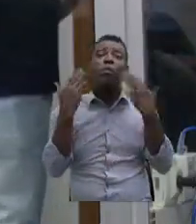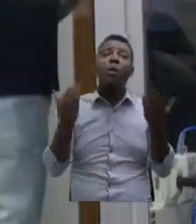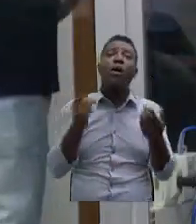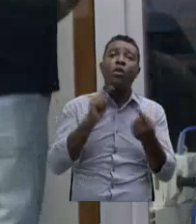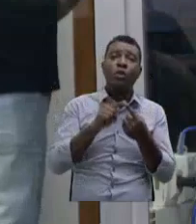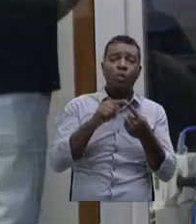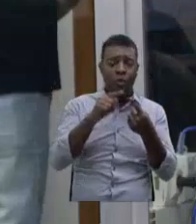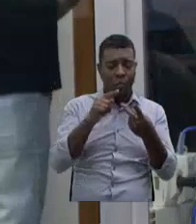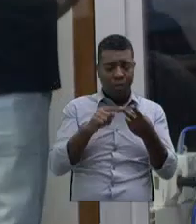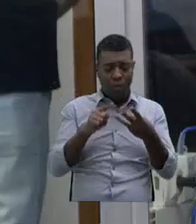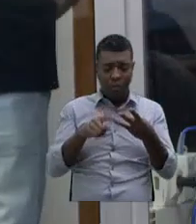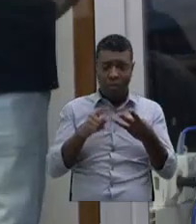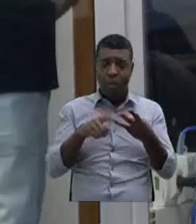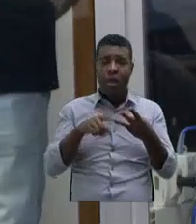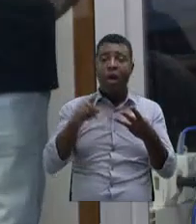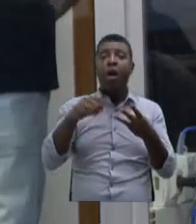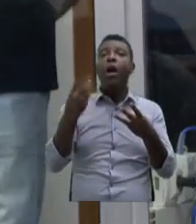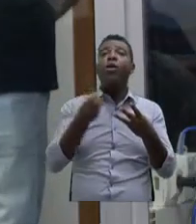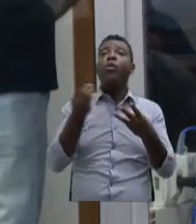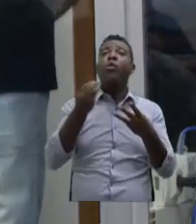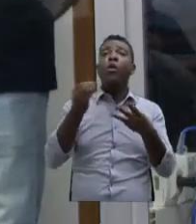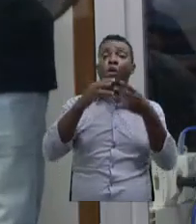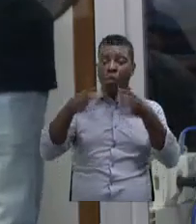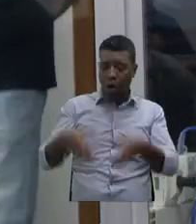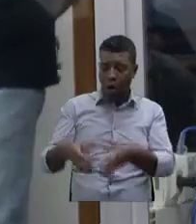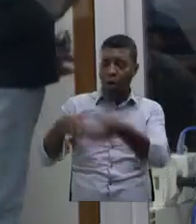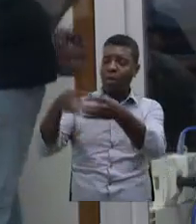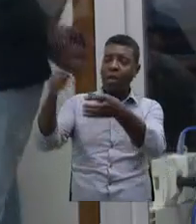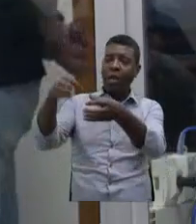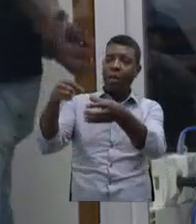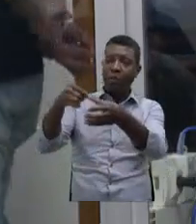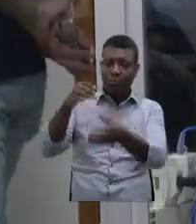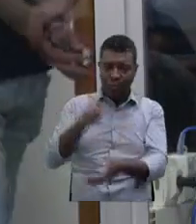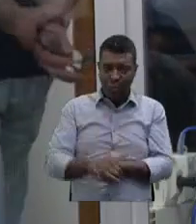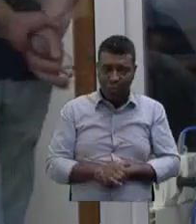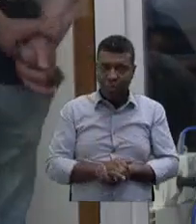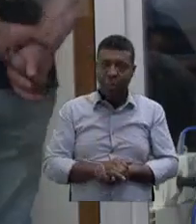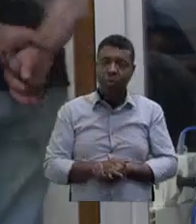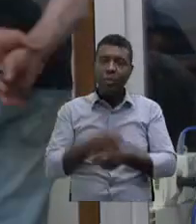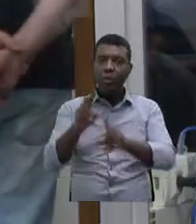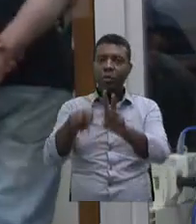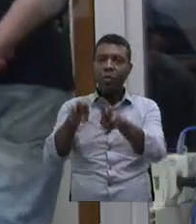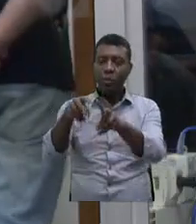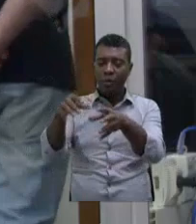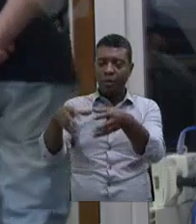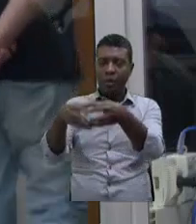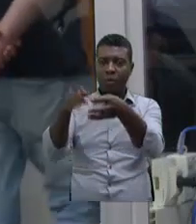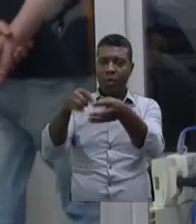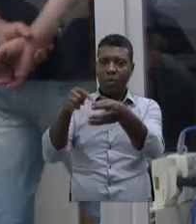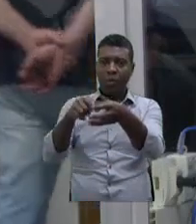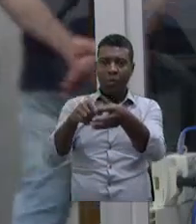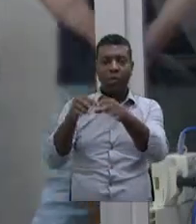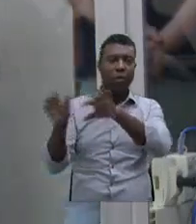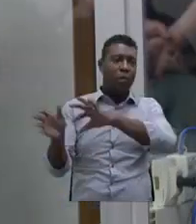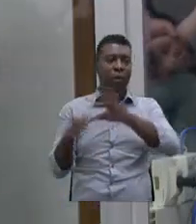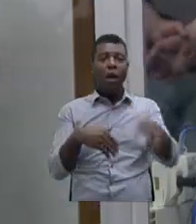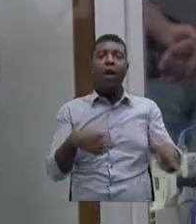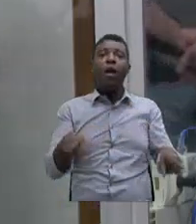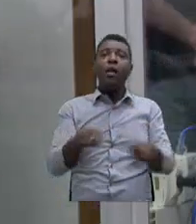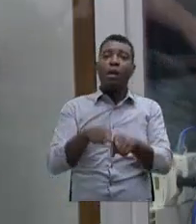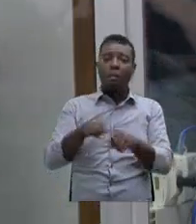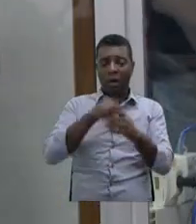terceira pergunta é sobre como vai ser composta a comissão. Eu também gostaria de saber se,